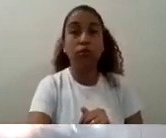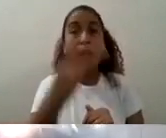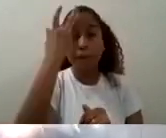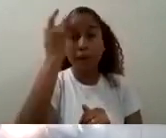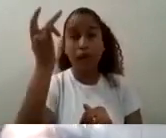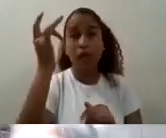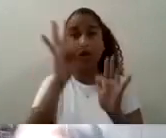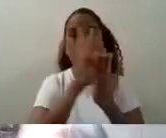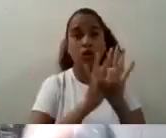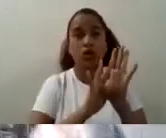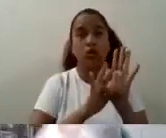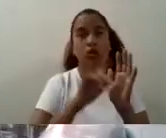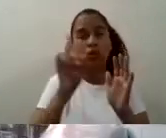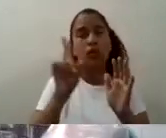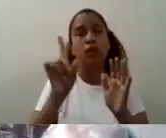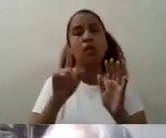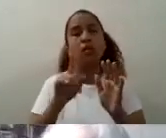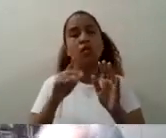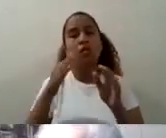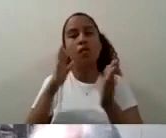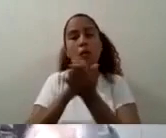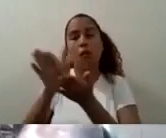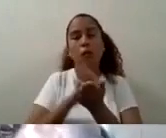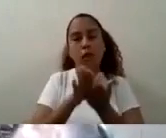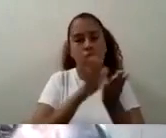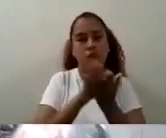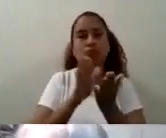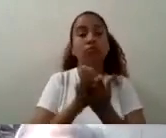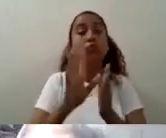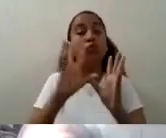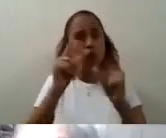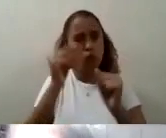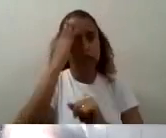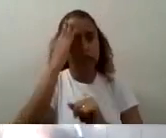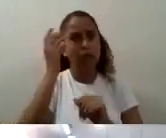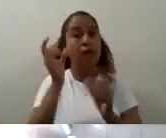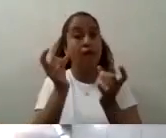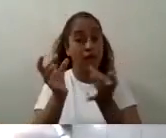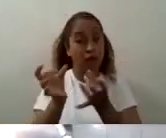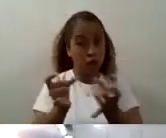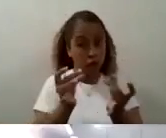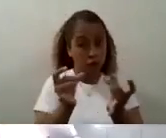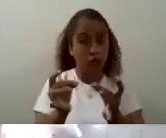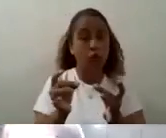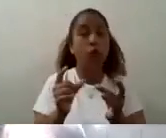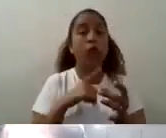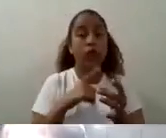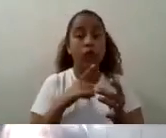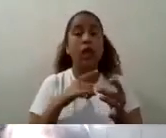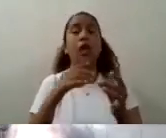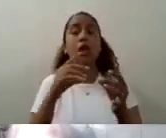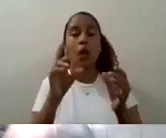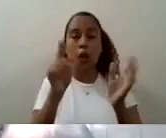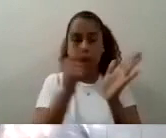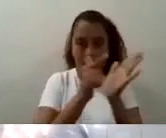Esse texto base, como todos e todas sabem, ele é vendido tanto em cópia física quanto